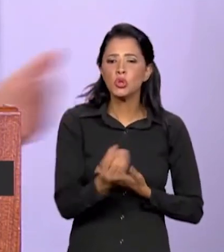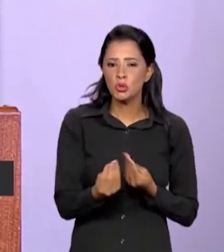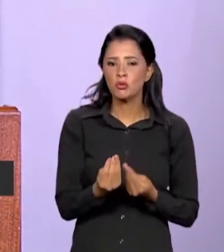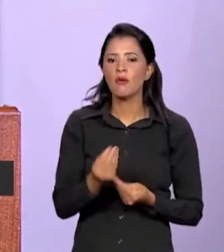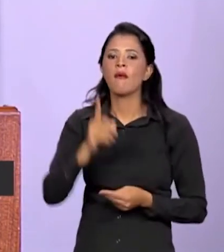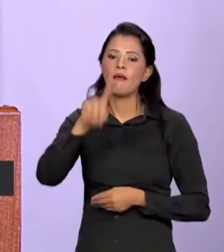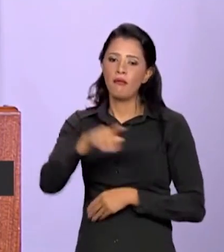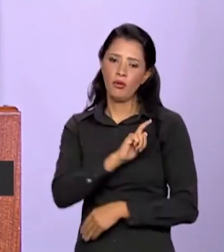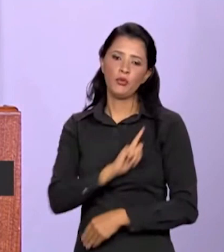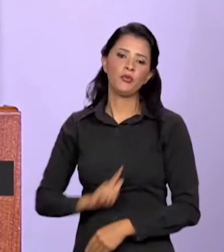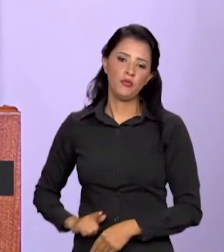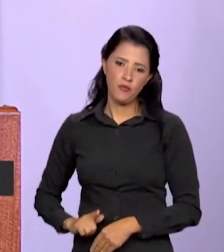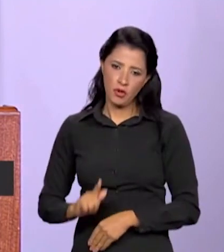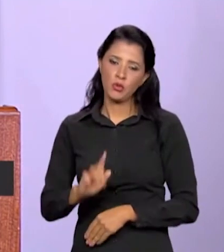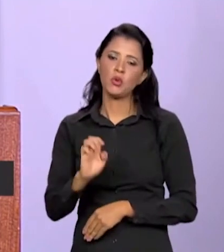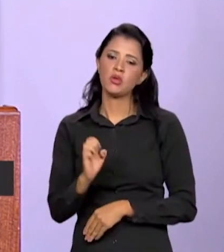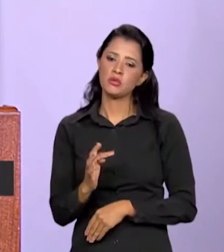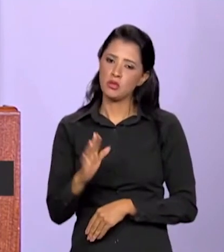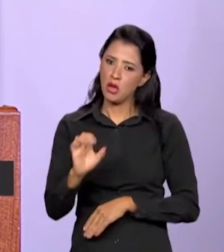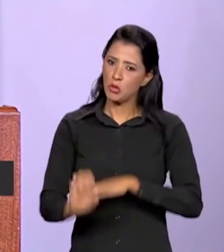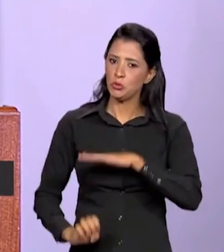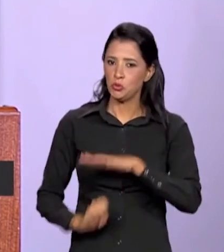crédito, ou através de dinheiro do orçamento.